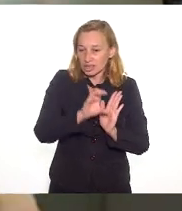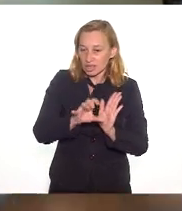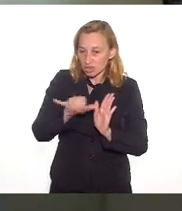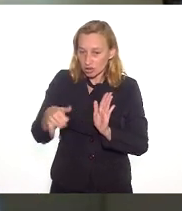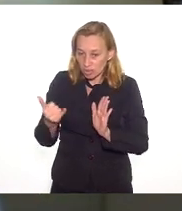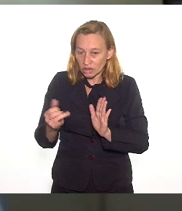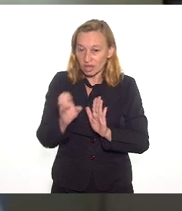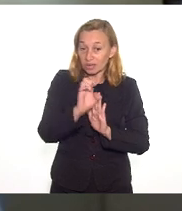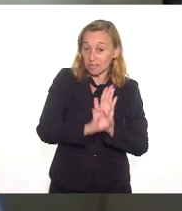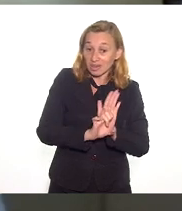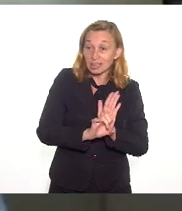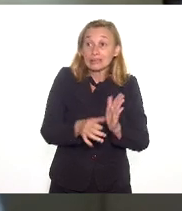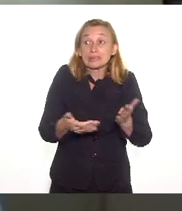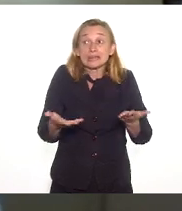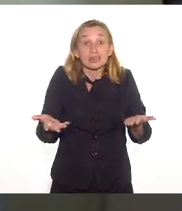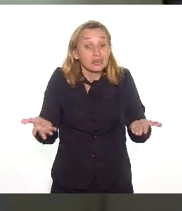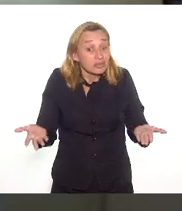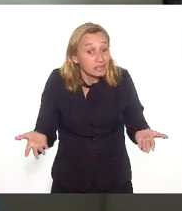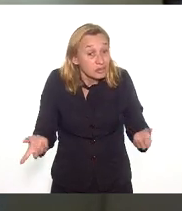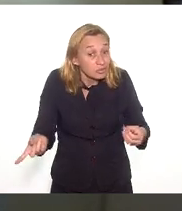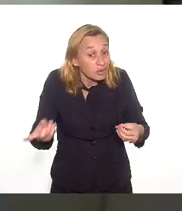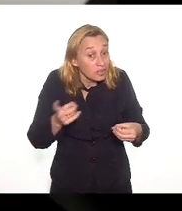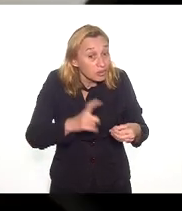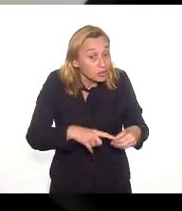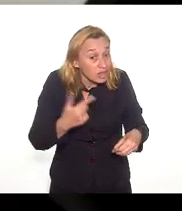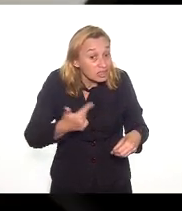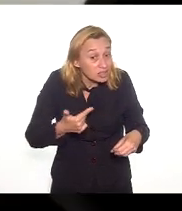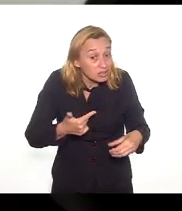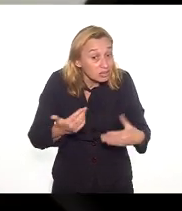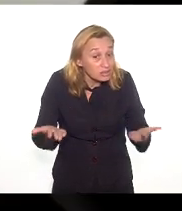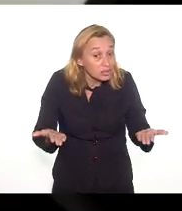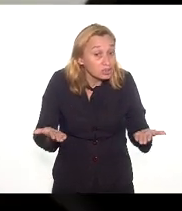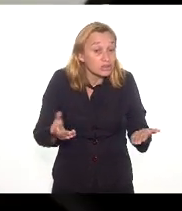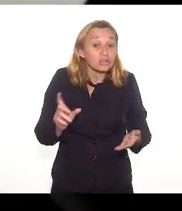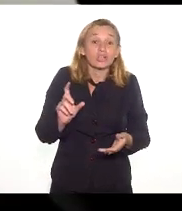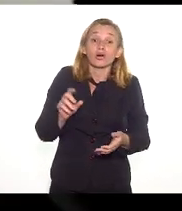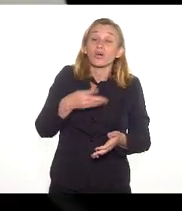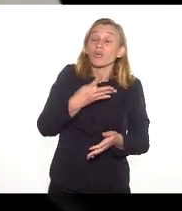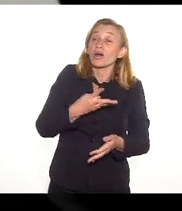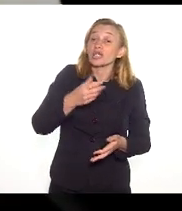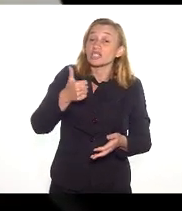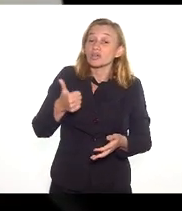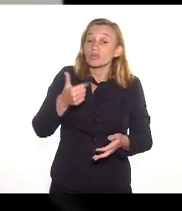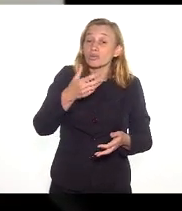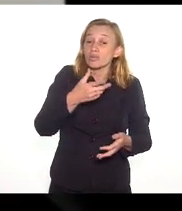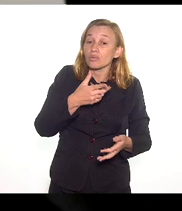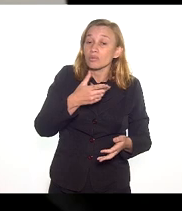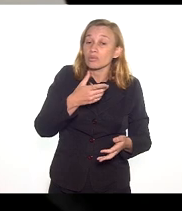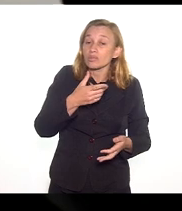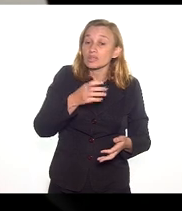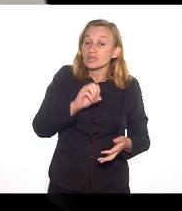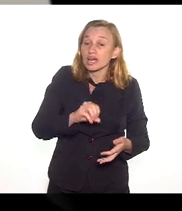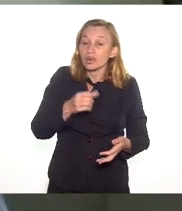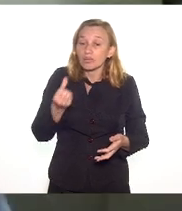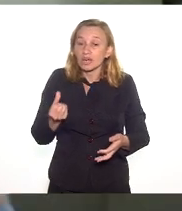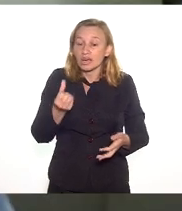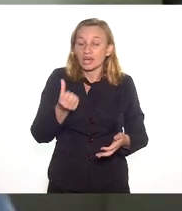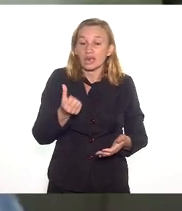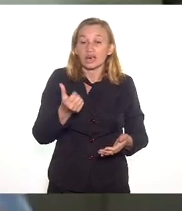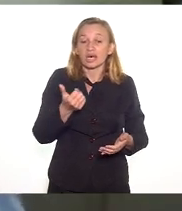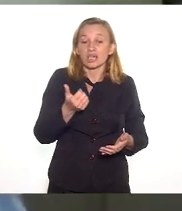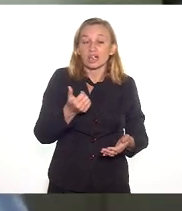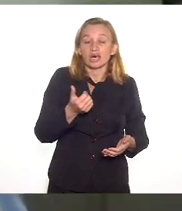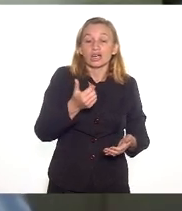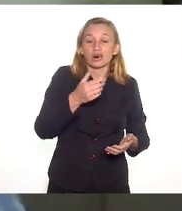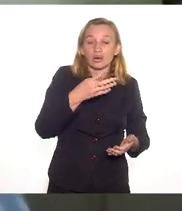emenda. É para voltar em... O que trata o 4106 e 4107? O 4106